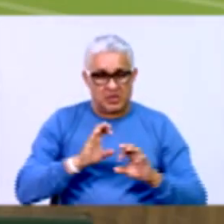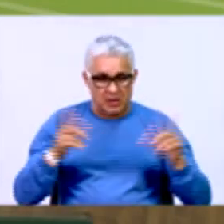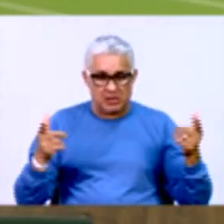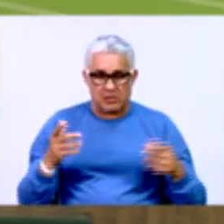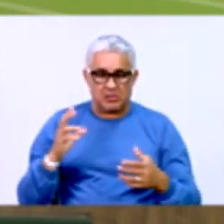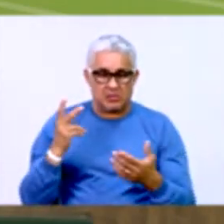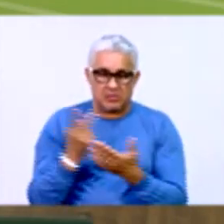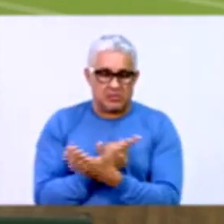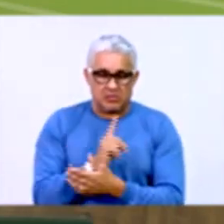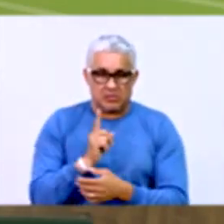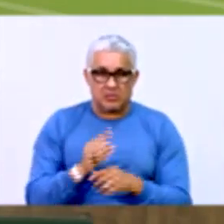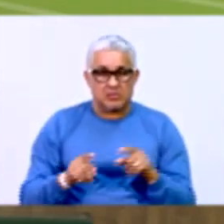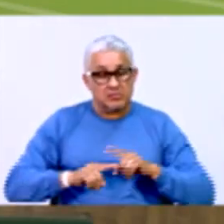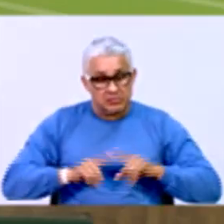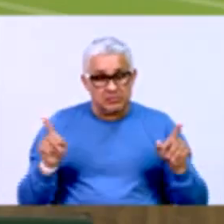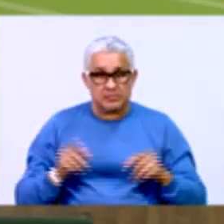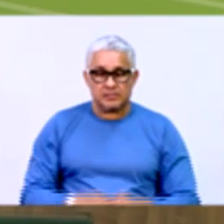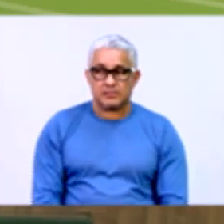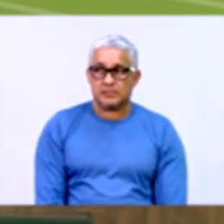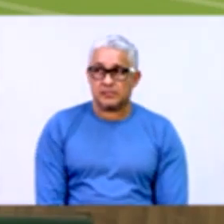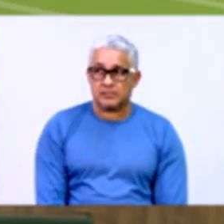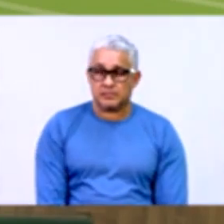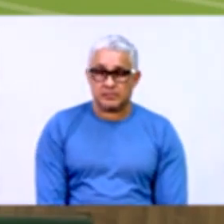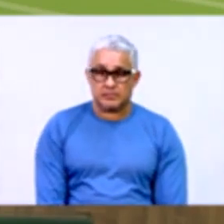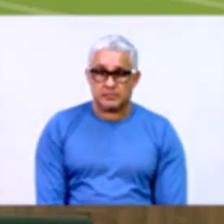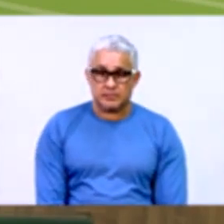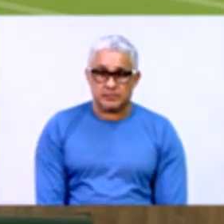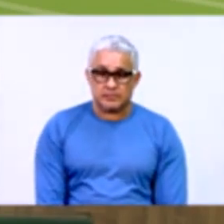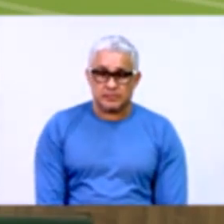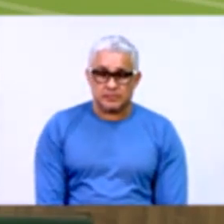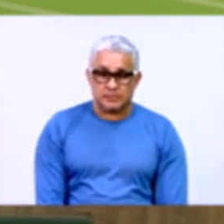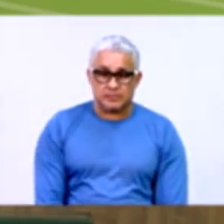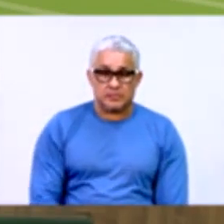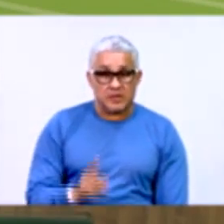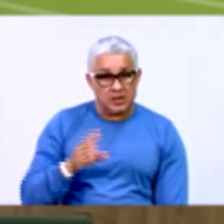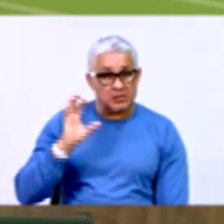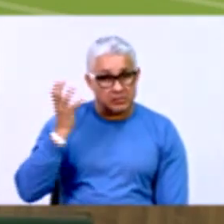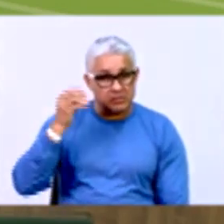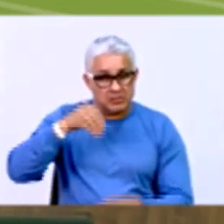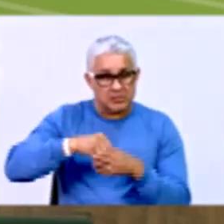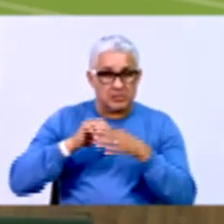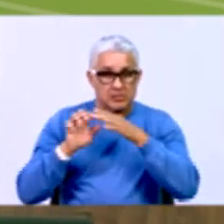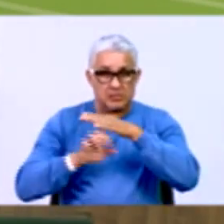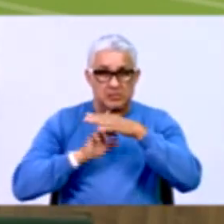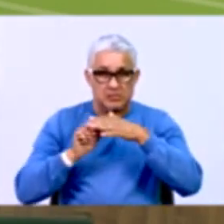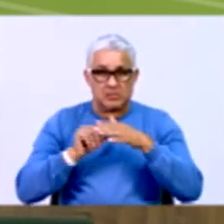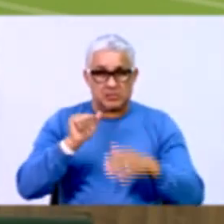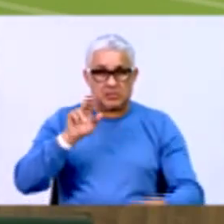isso, mas geralmente é isso que acontece dentro de uma empresa, dentro de uma